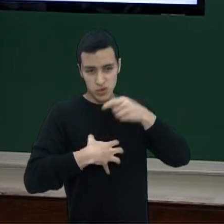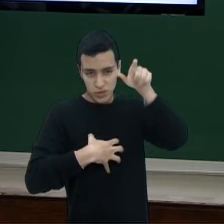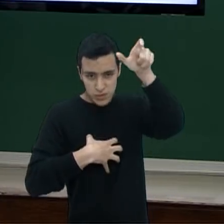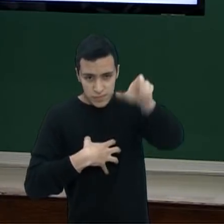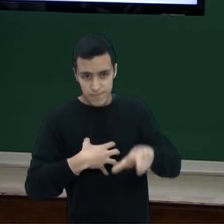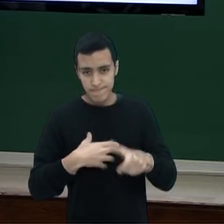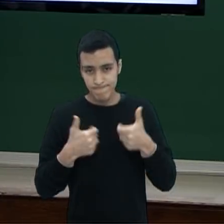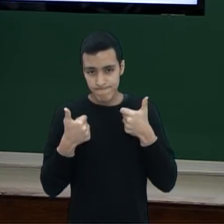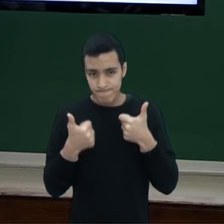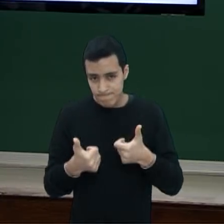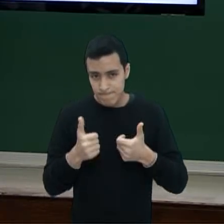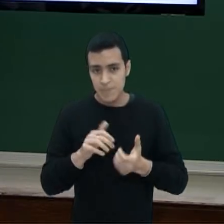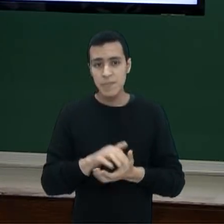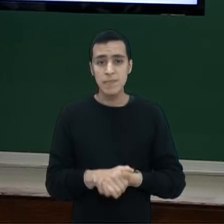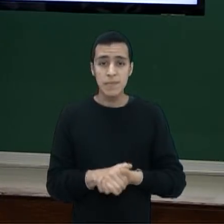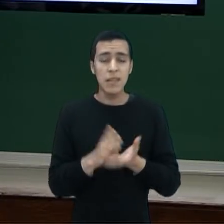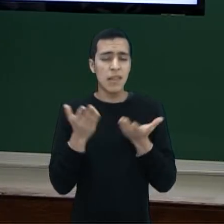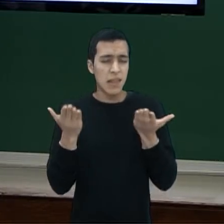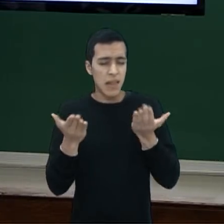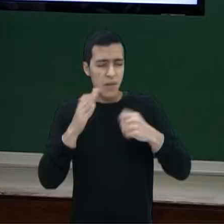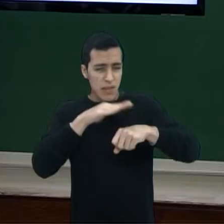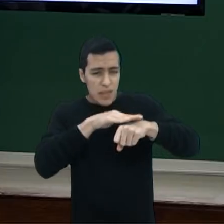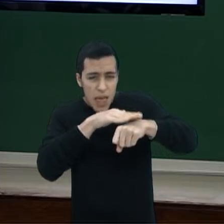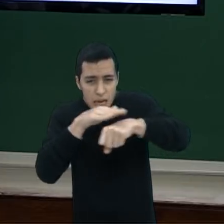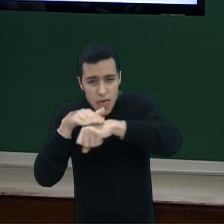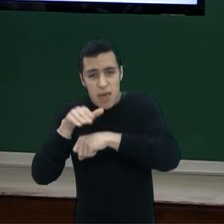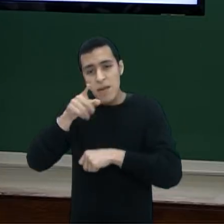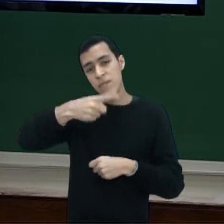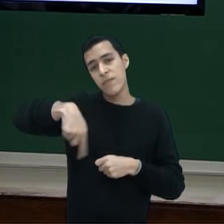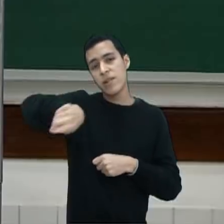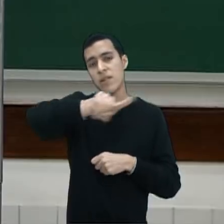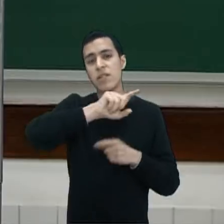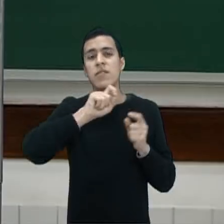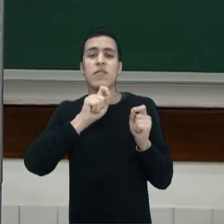certo? Então, eu vou dar um tempo aí para vocês, né,